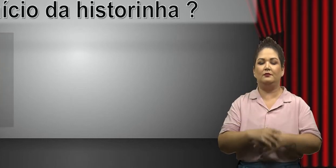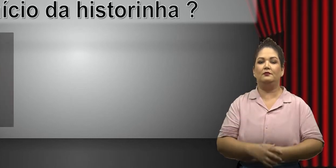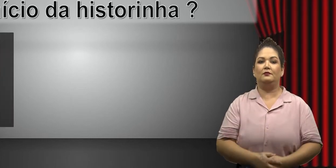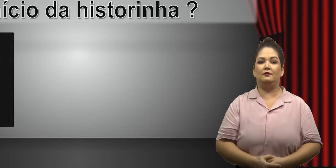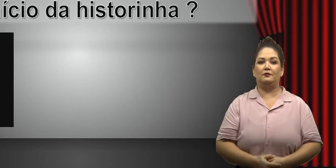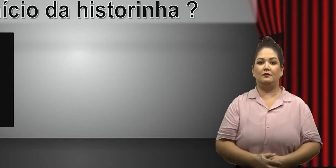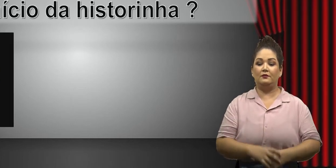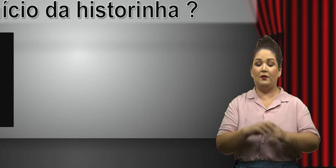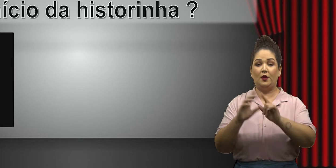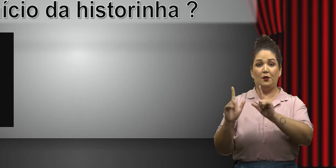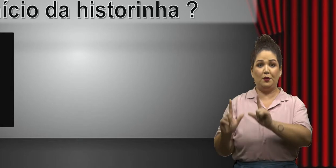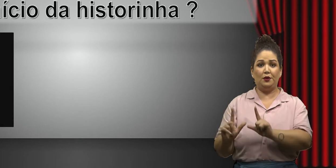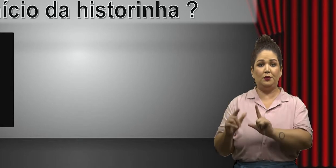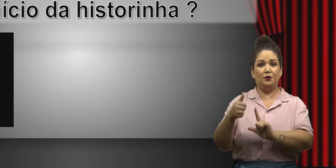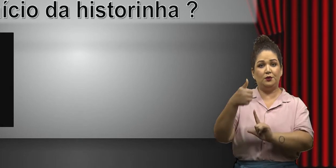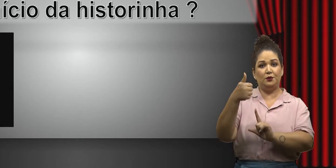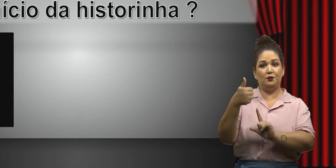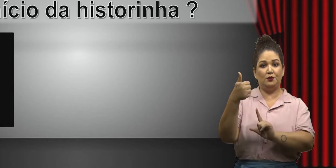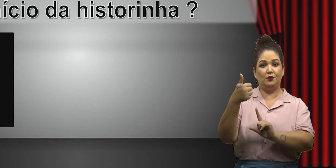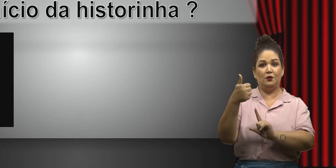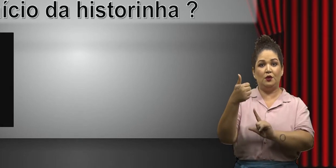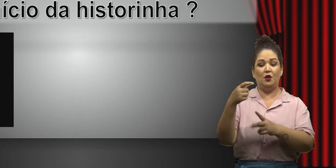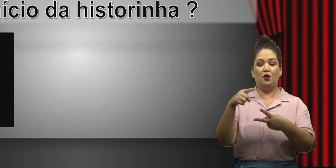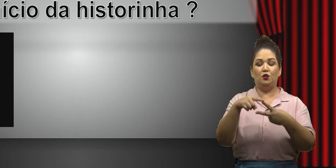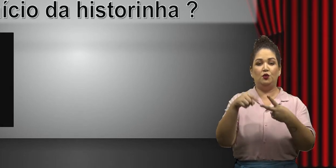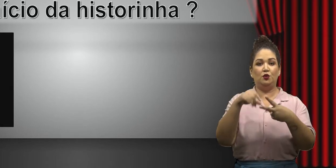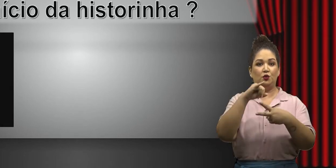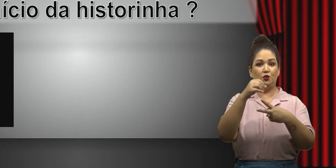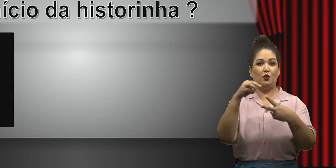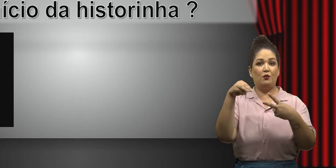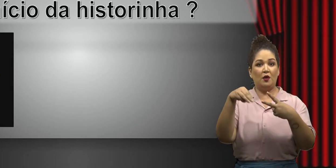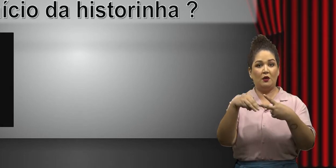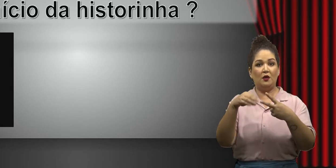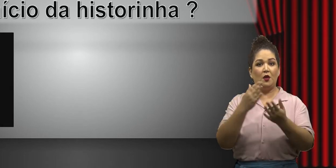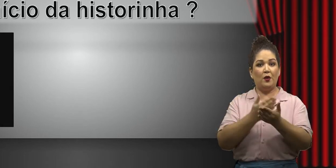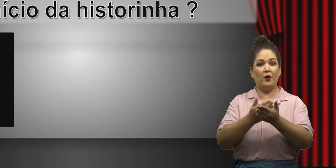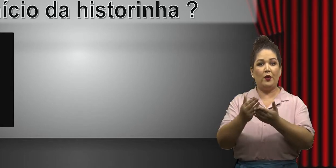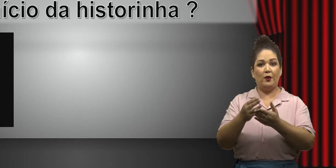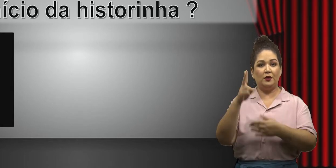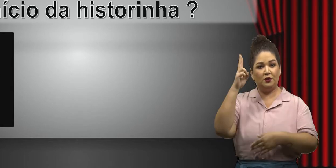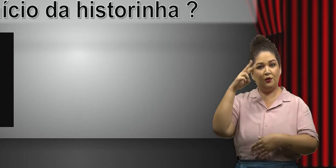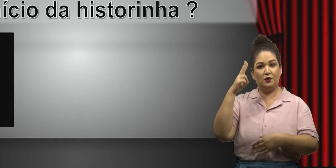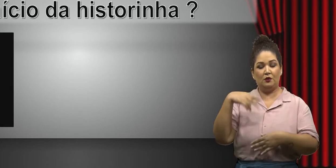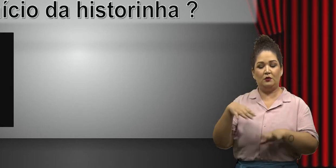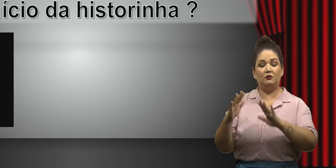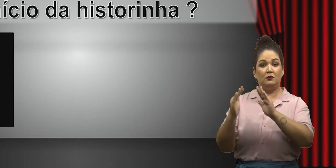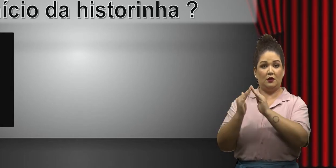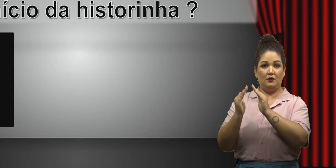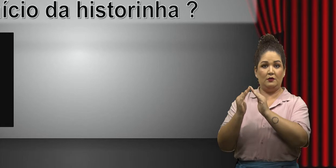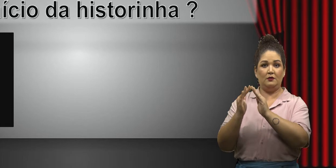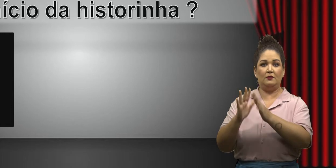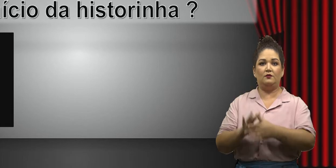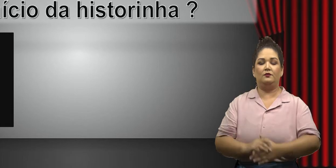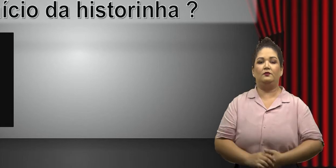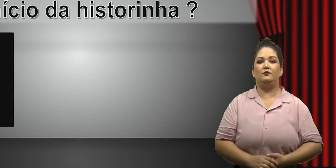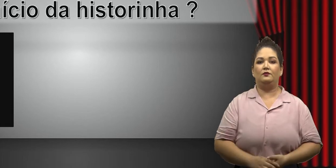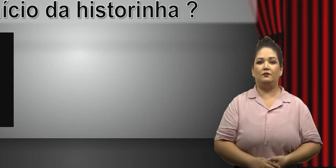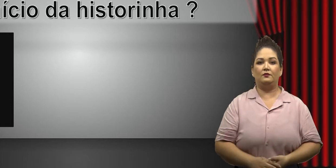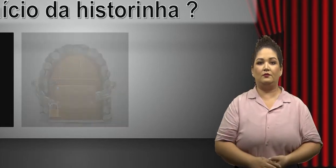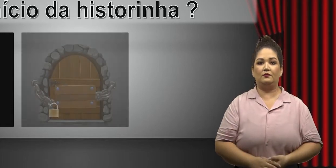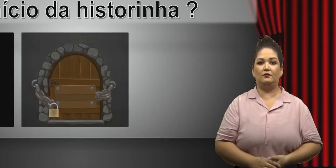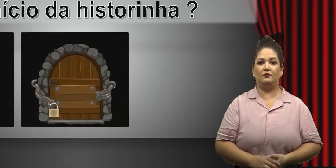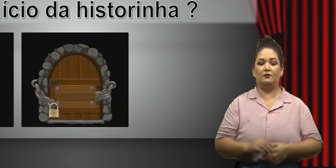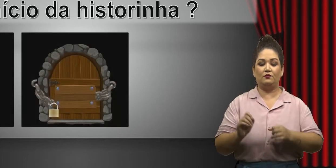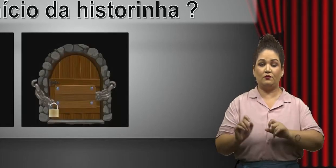investigar? Será que João e Maria iniciaram a historinha na cabana? Será?